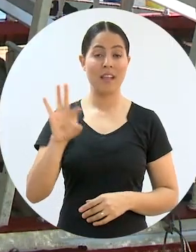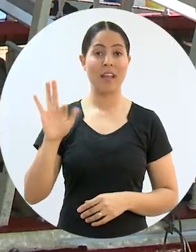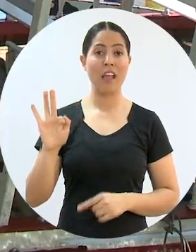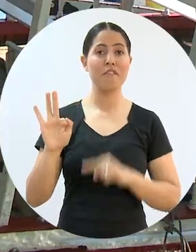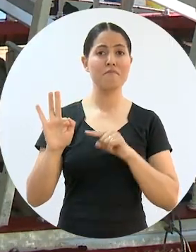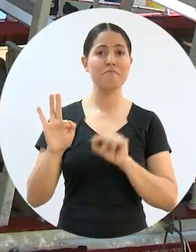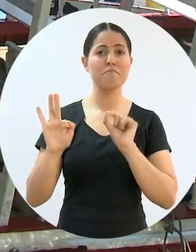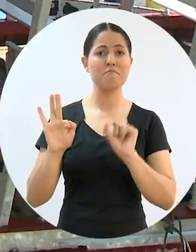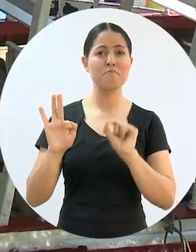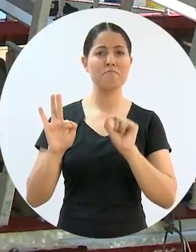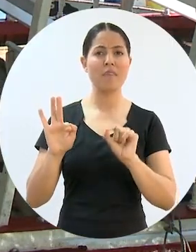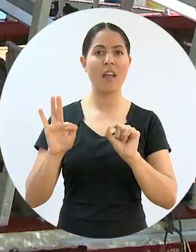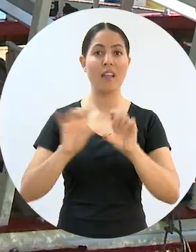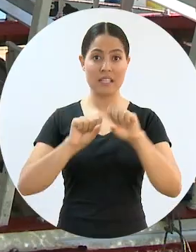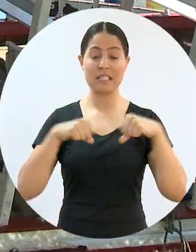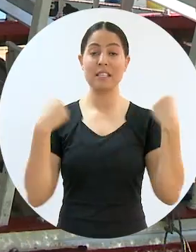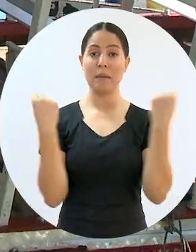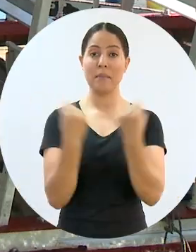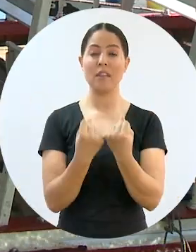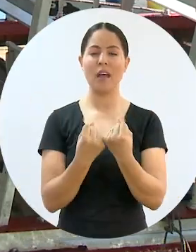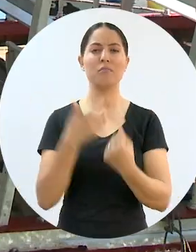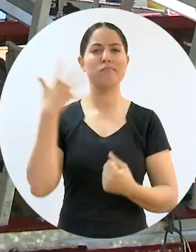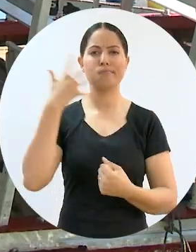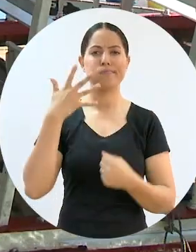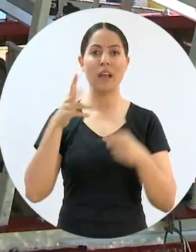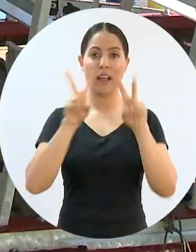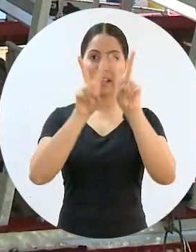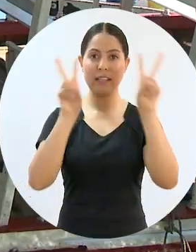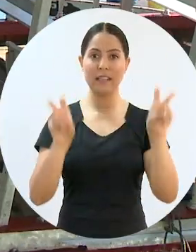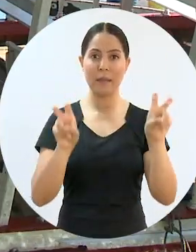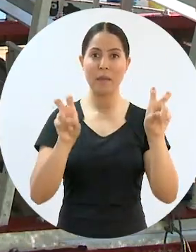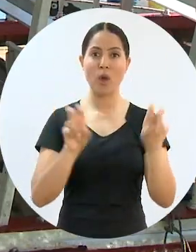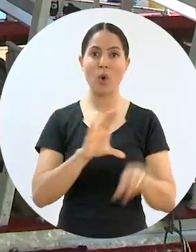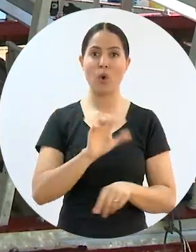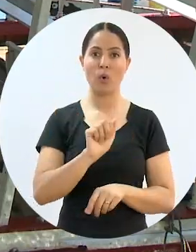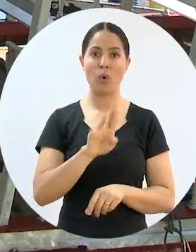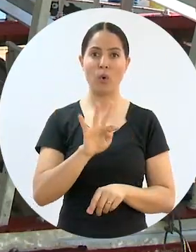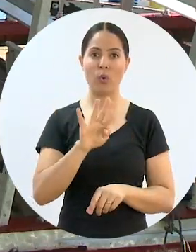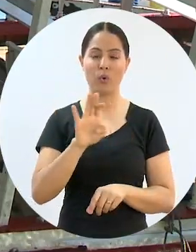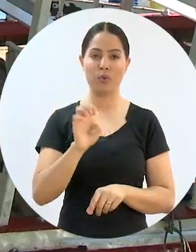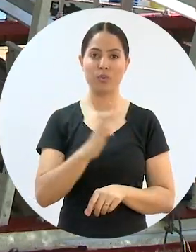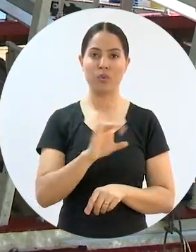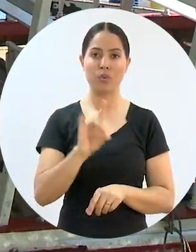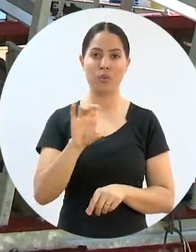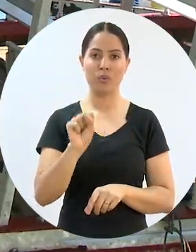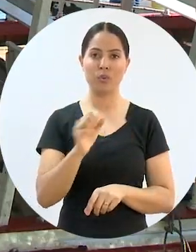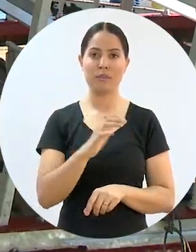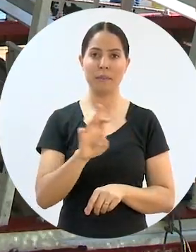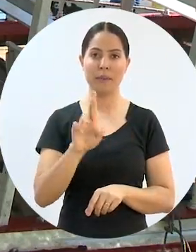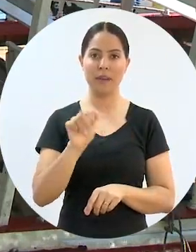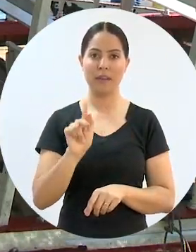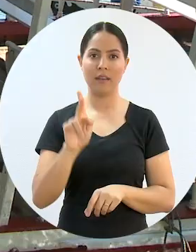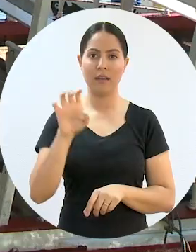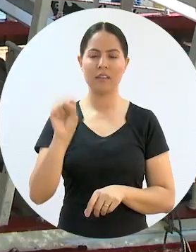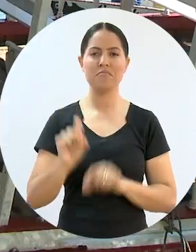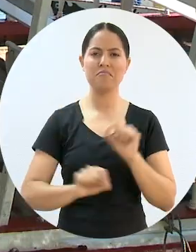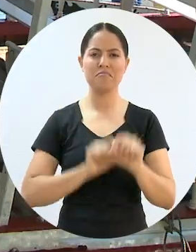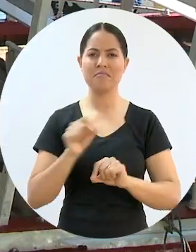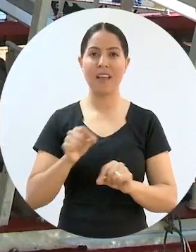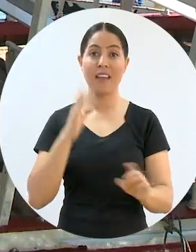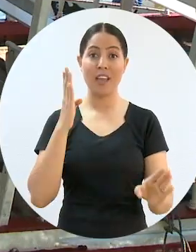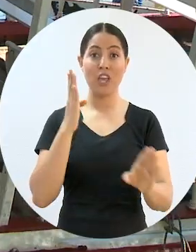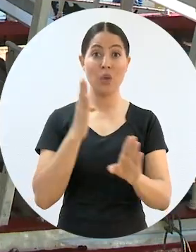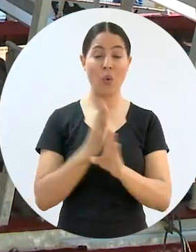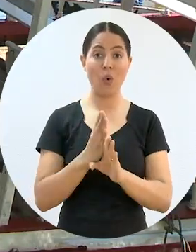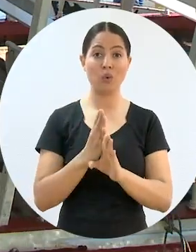Supremo Tribunal Federal promoveu o Seminário das Altas Cortes dos BRICS. Um encontro entre Brasil, Rússia, Índia,